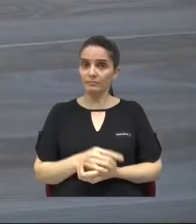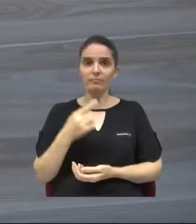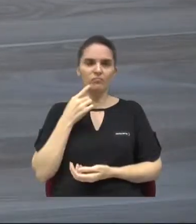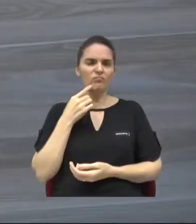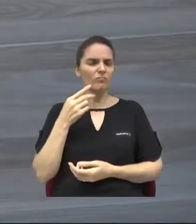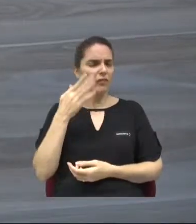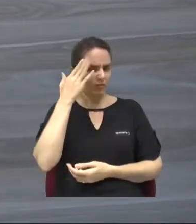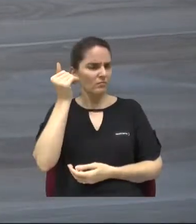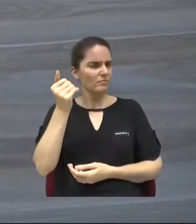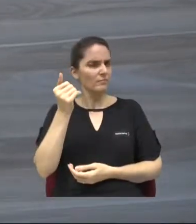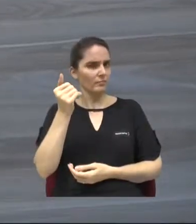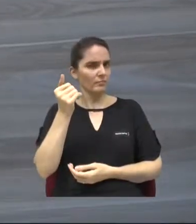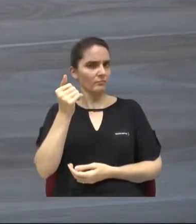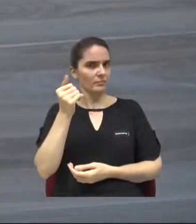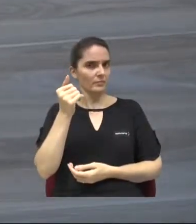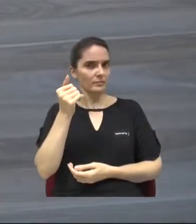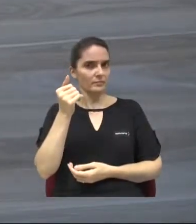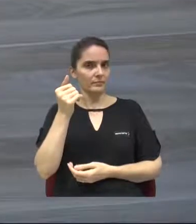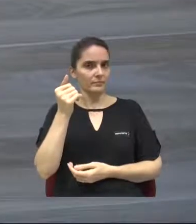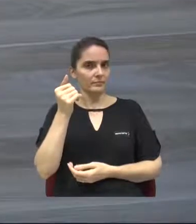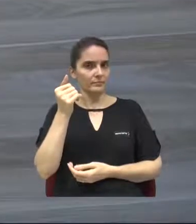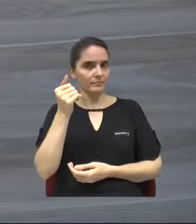senhor.